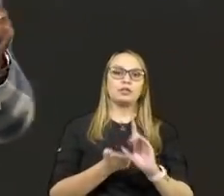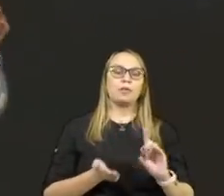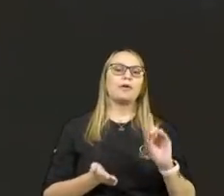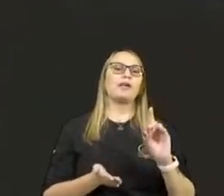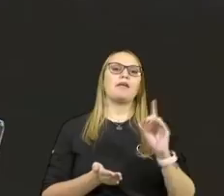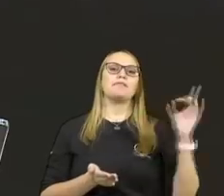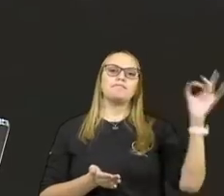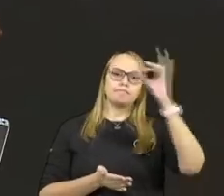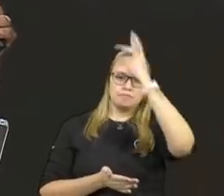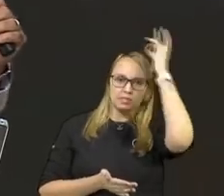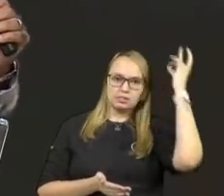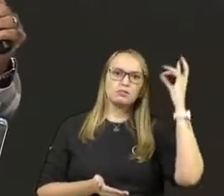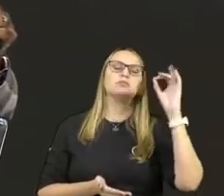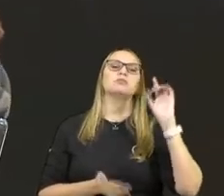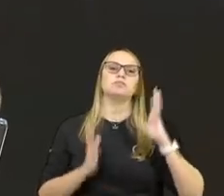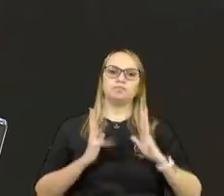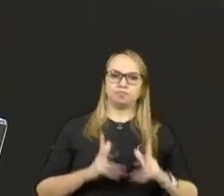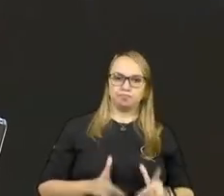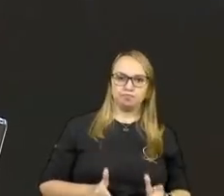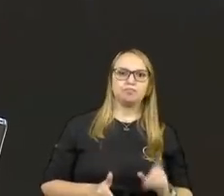é santificada.